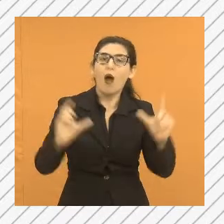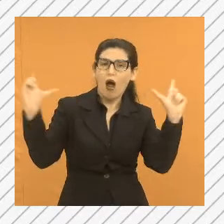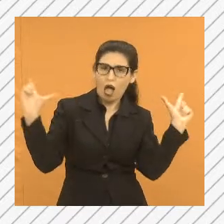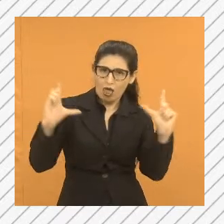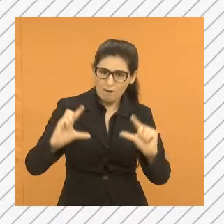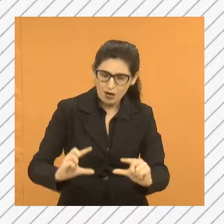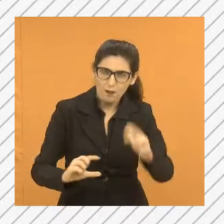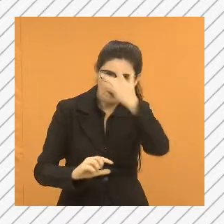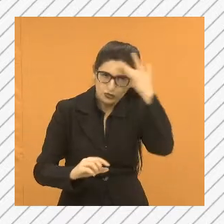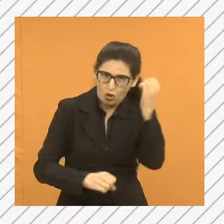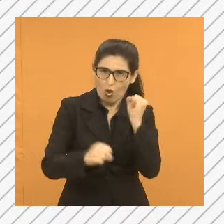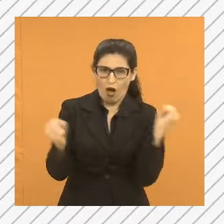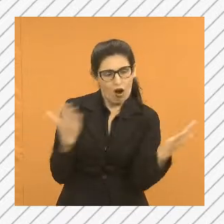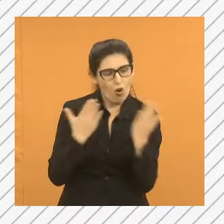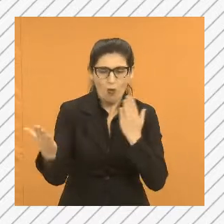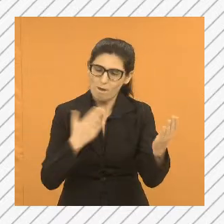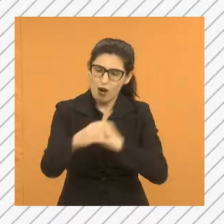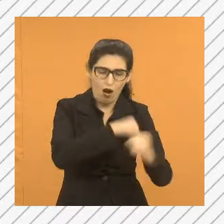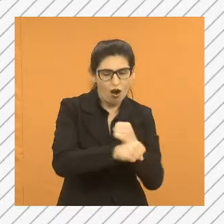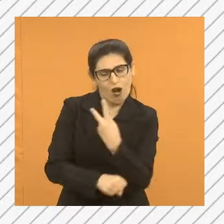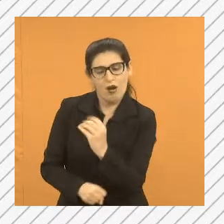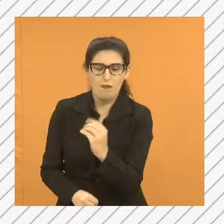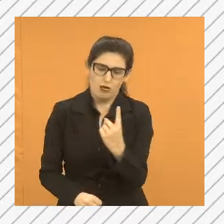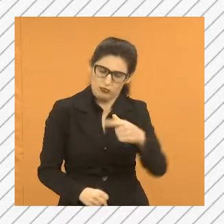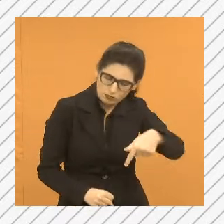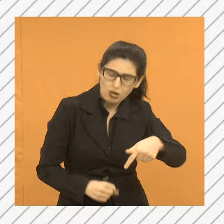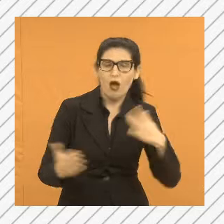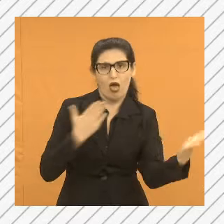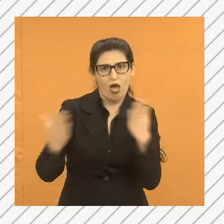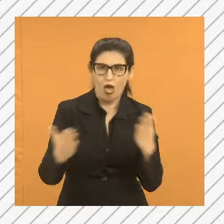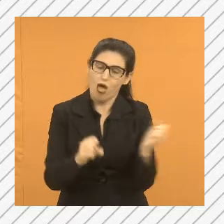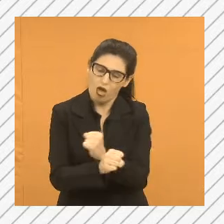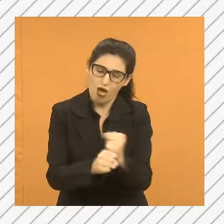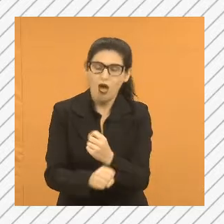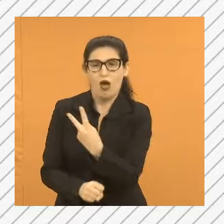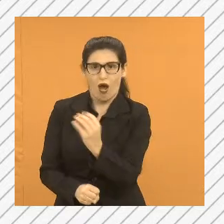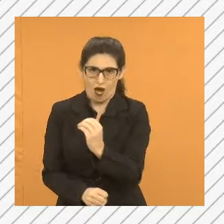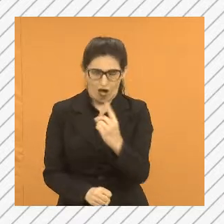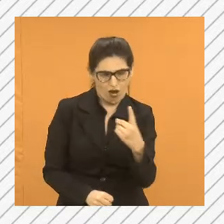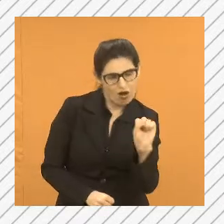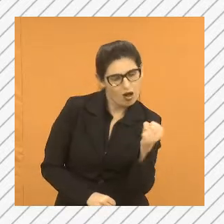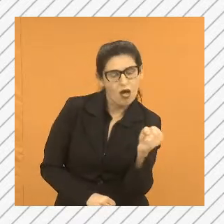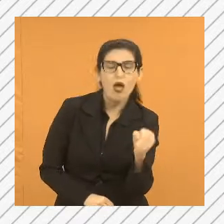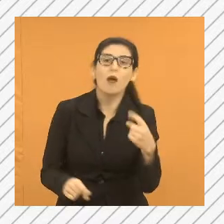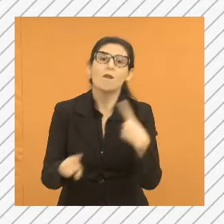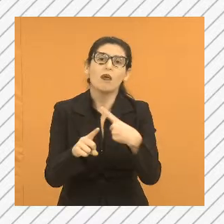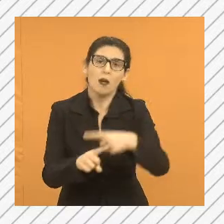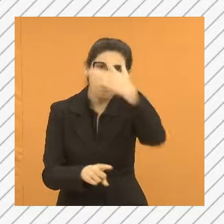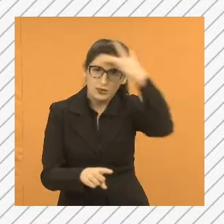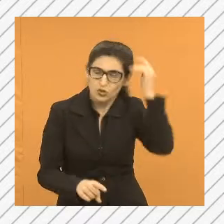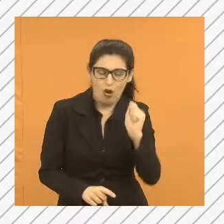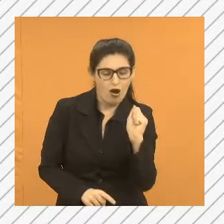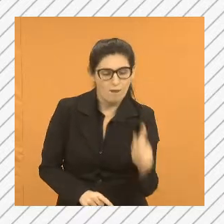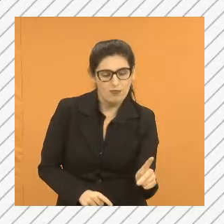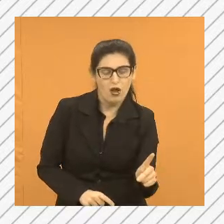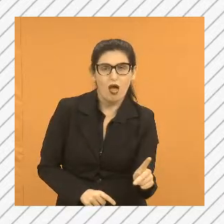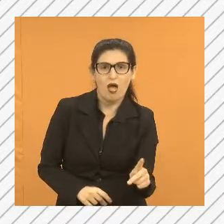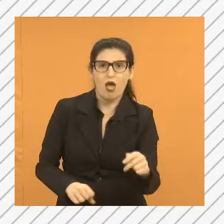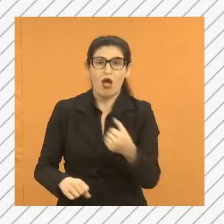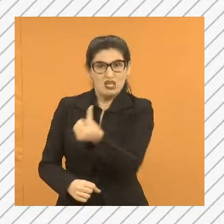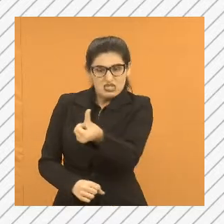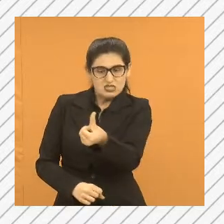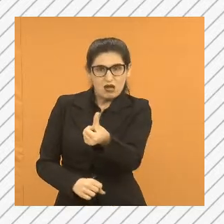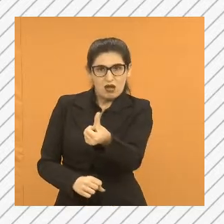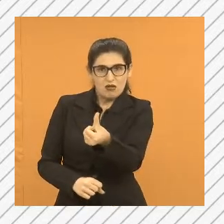diminuição entre 2017 e 2018 em função da aposentadoria de 6